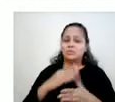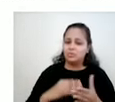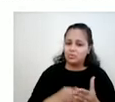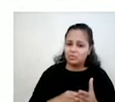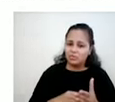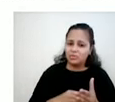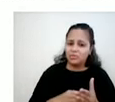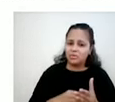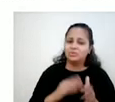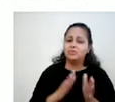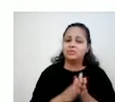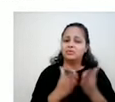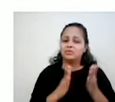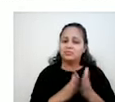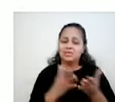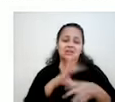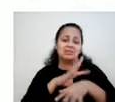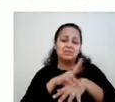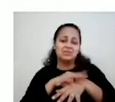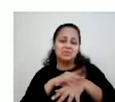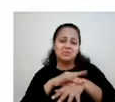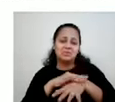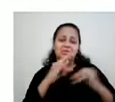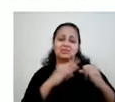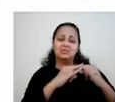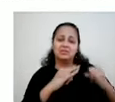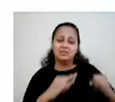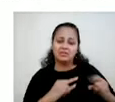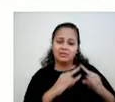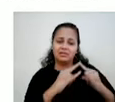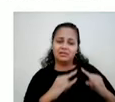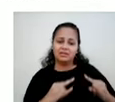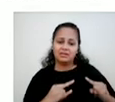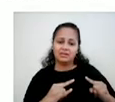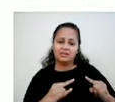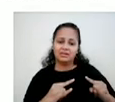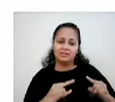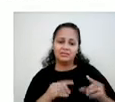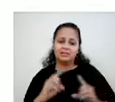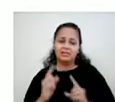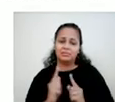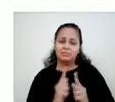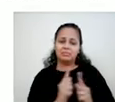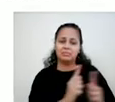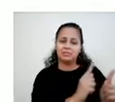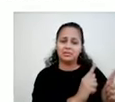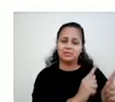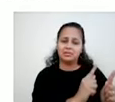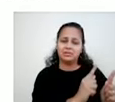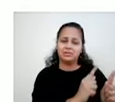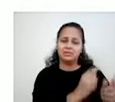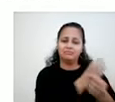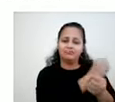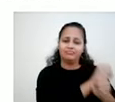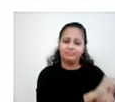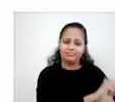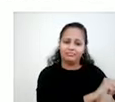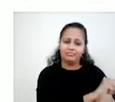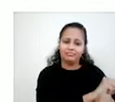doença conservava sob as tendas, né, perseguidos até os altares, tinham sido levados para a escravidão